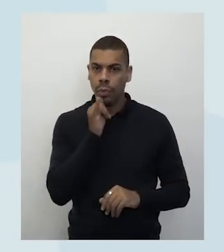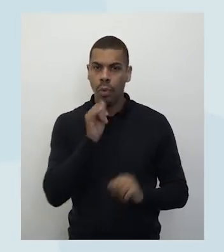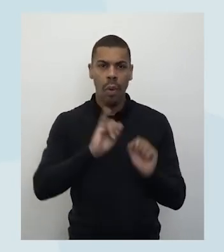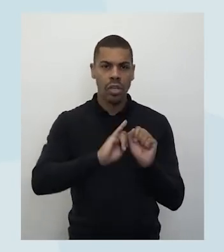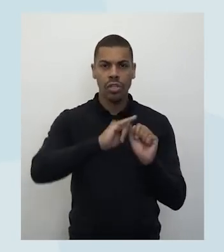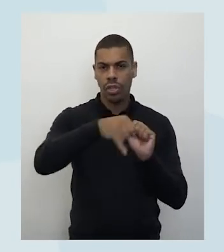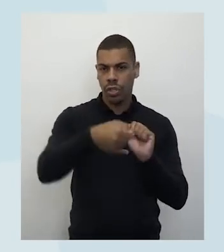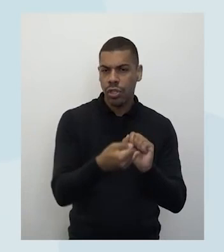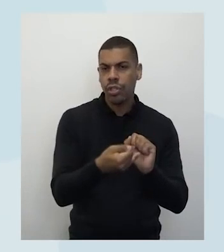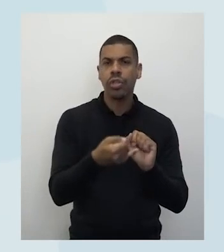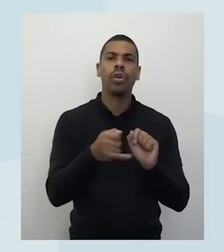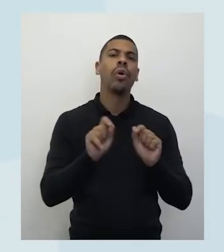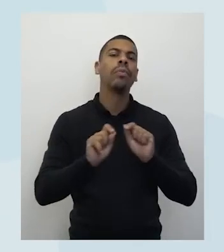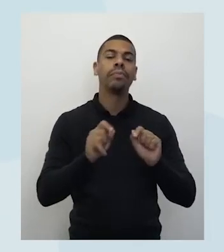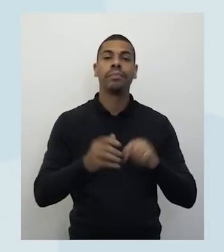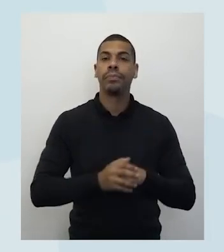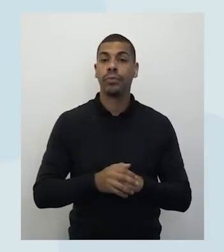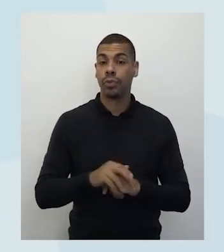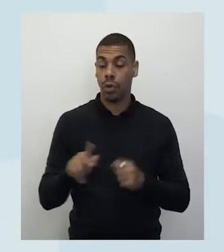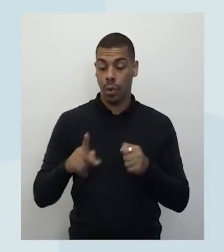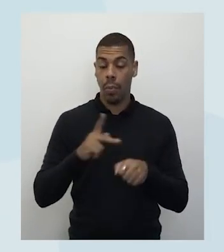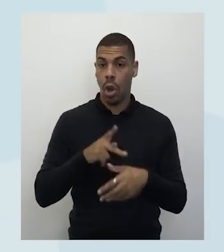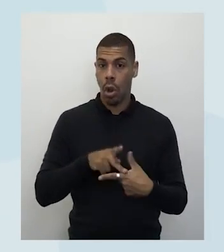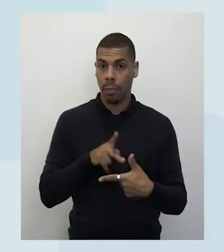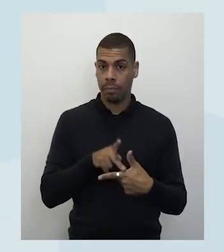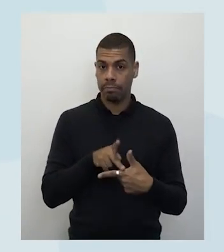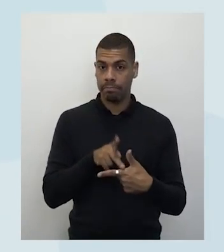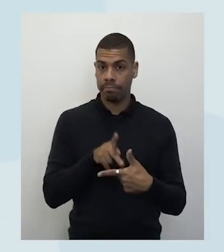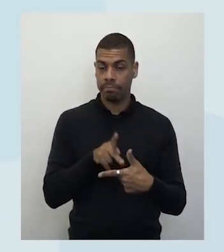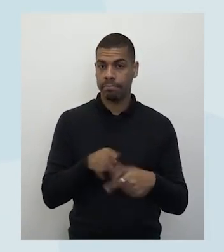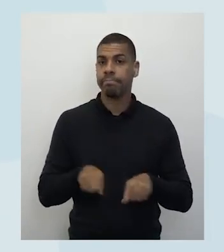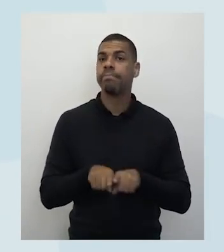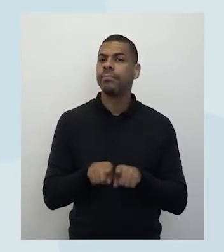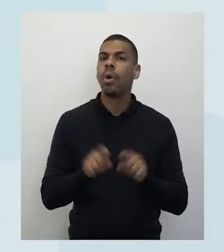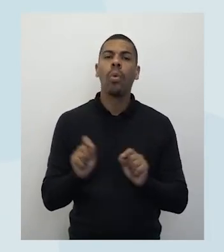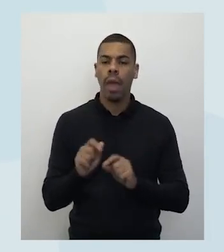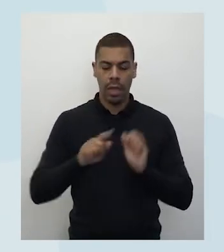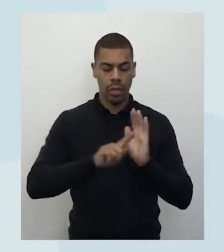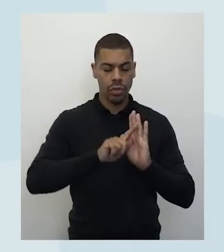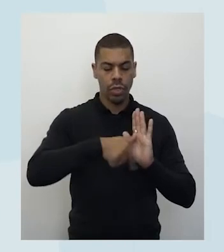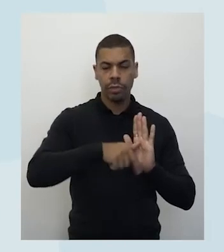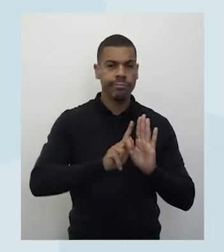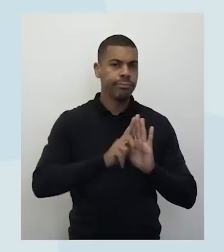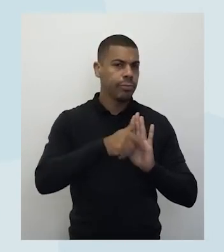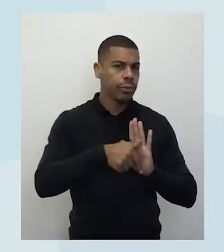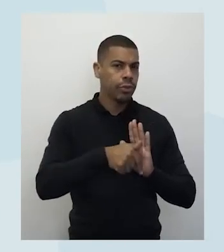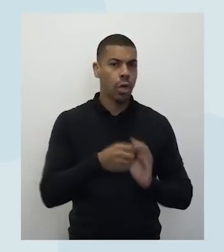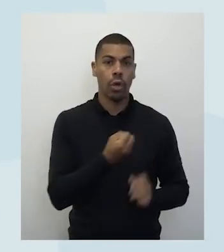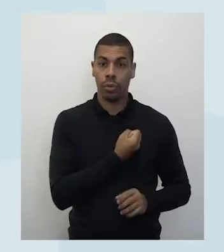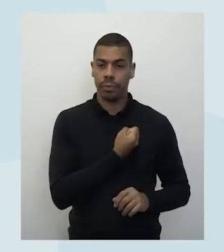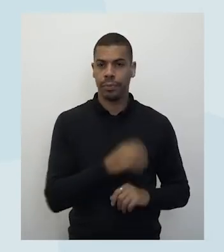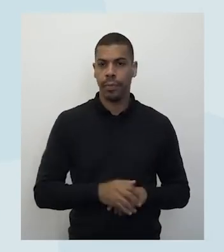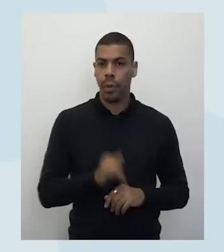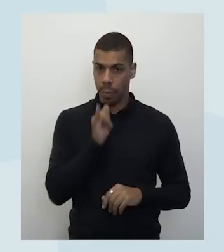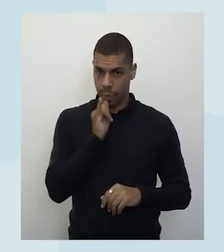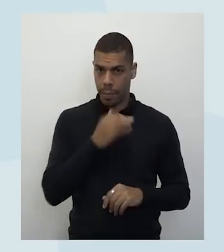adjetivo, o artigo, o numeral e o pronome. Eles concordam quanto ao gênero e ao número. Exemplo, as